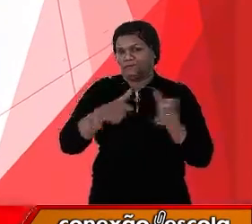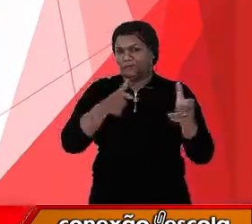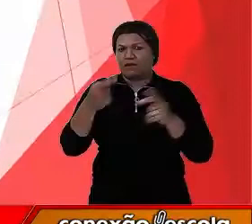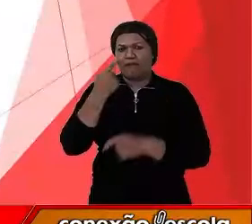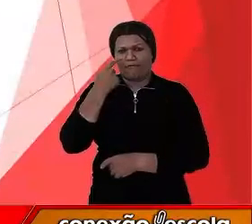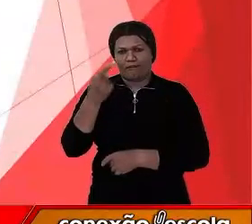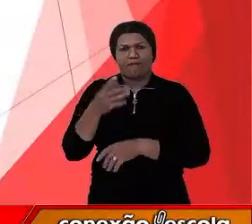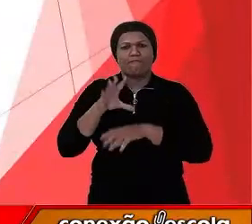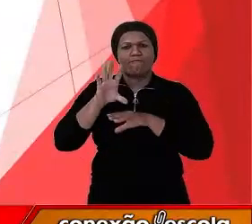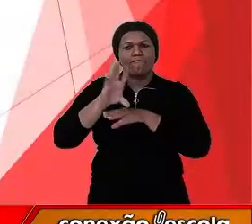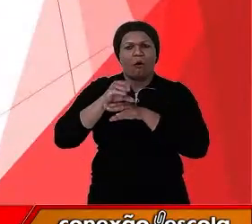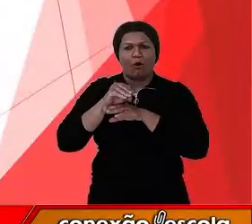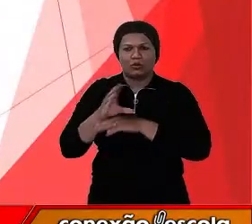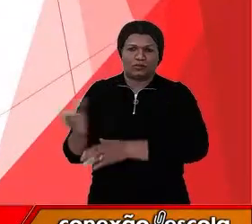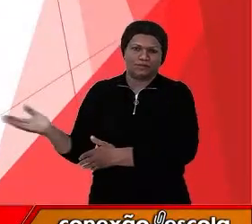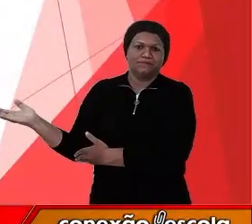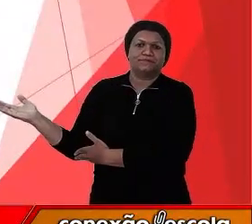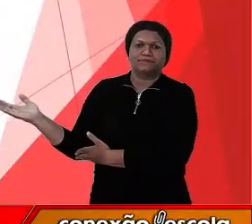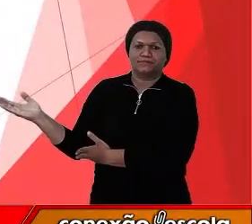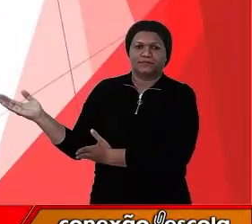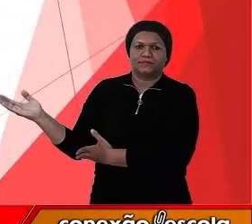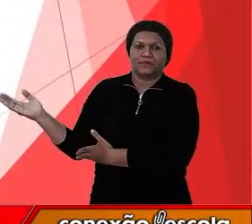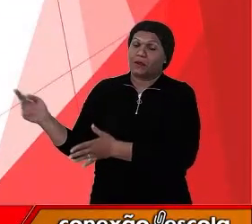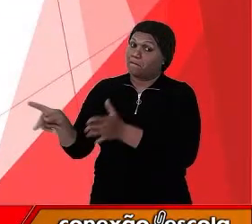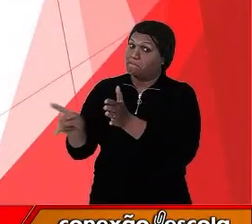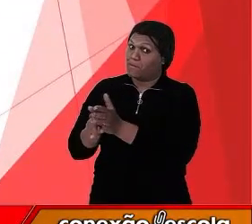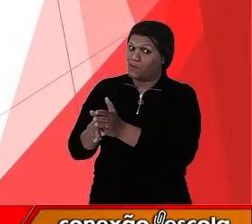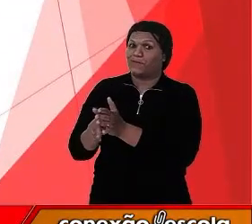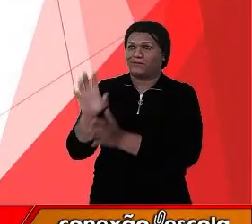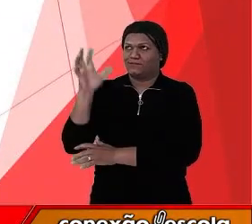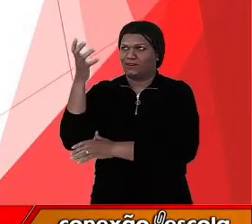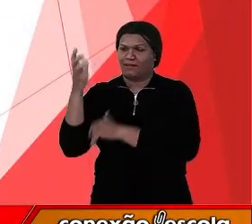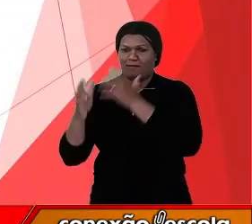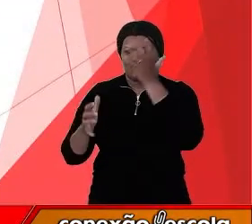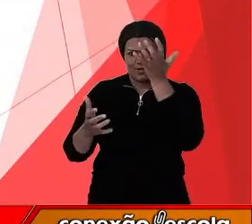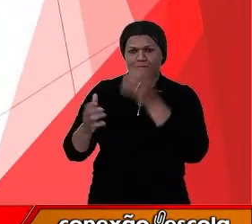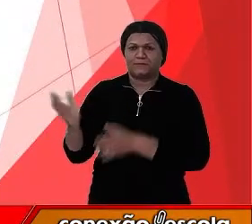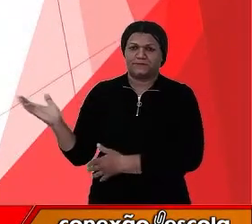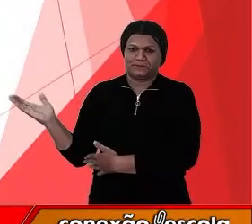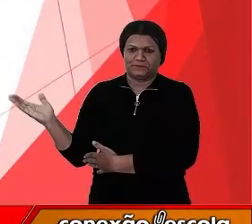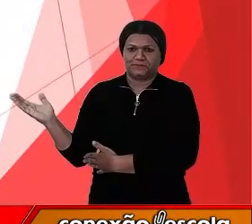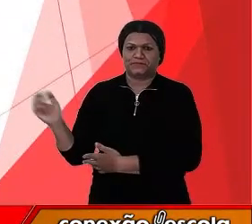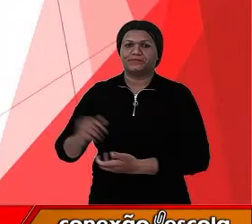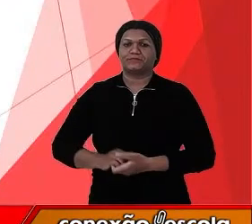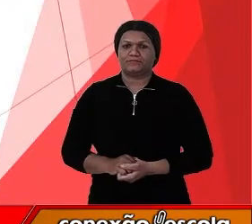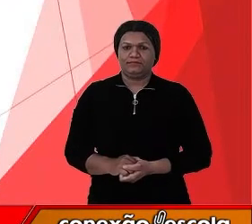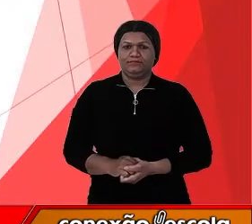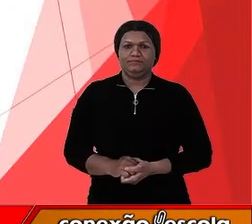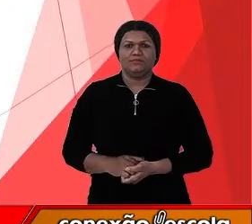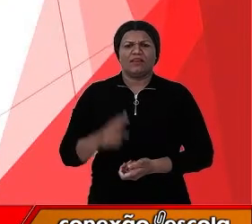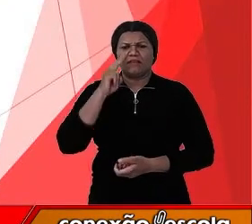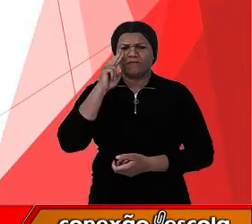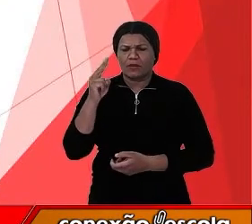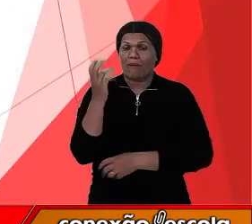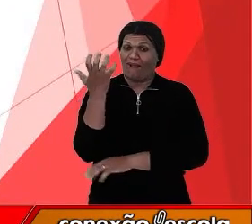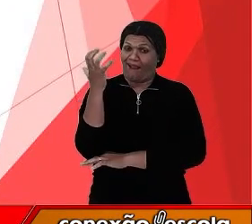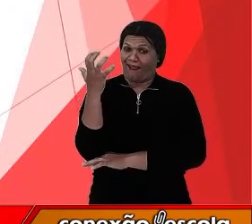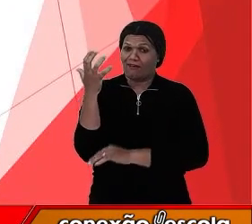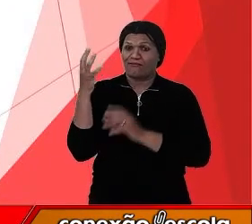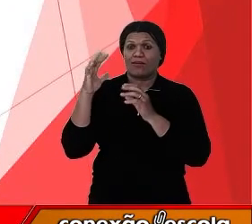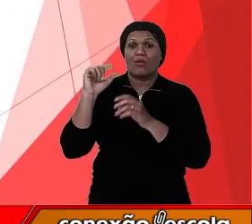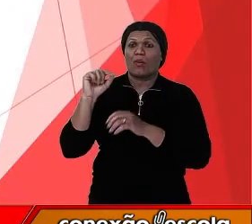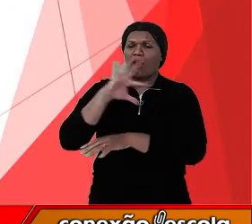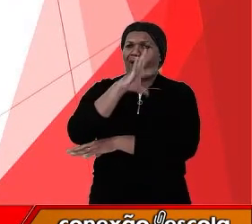uma fotinha do domínio morfoclimático da Caatinga nós temos a e as árvores mais sequinhas